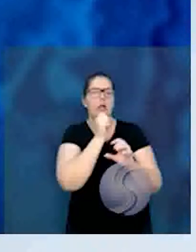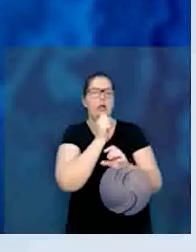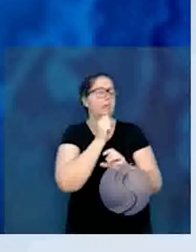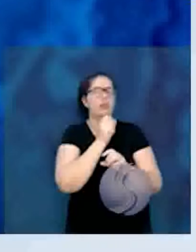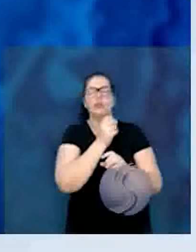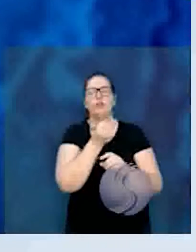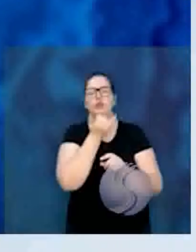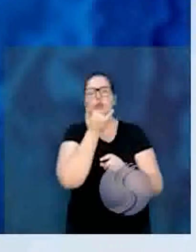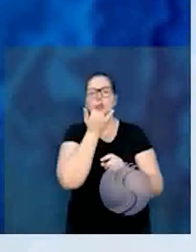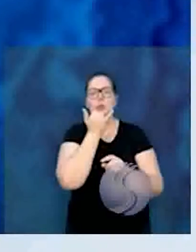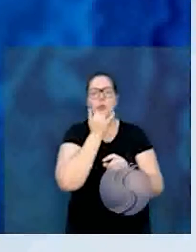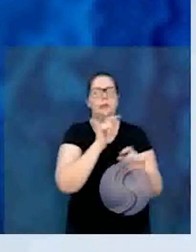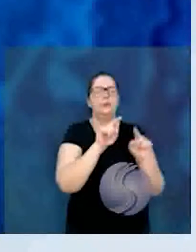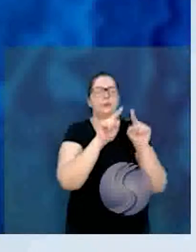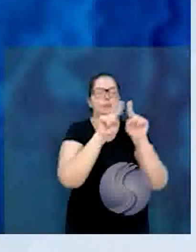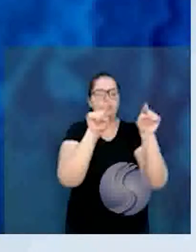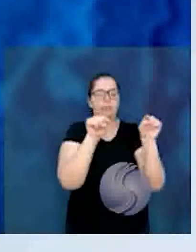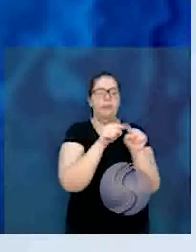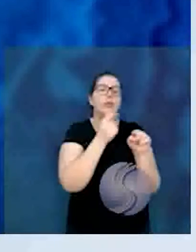confirmados, então, são